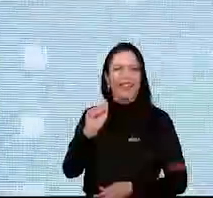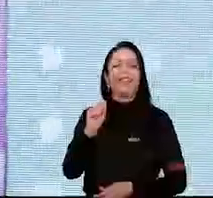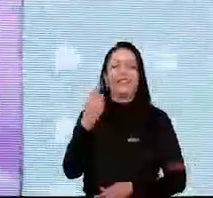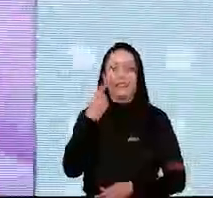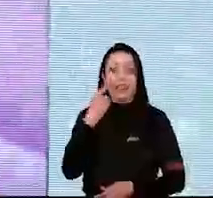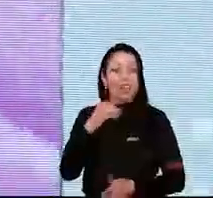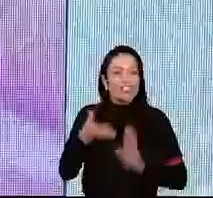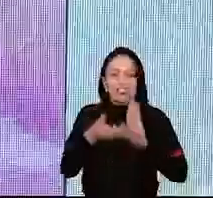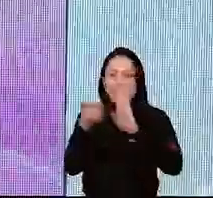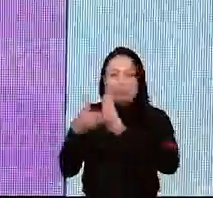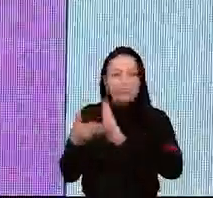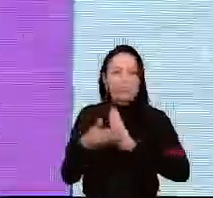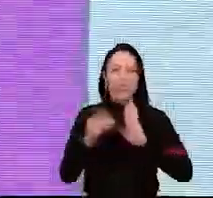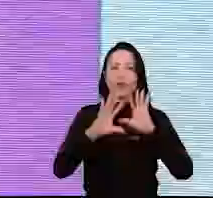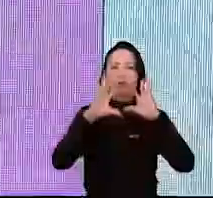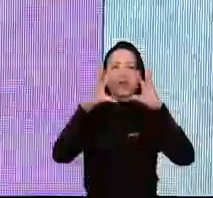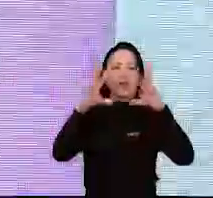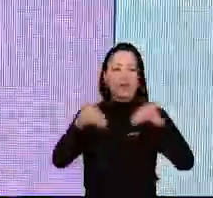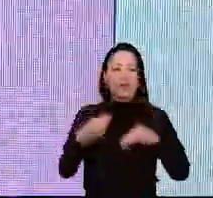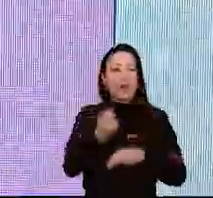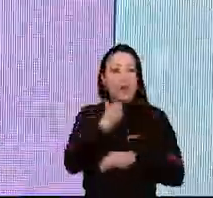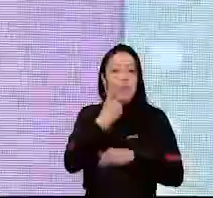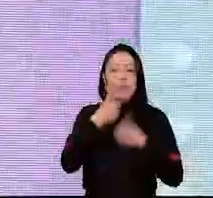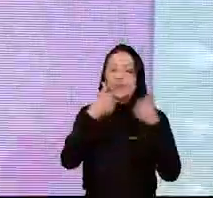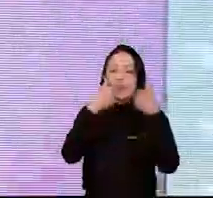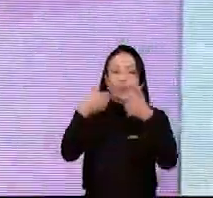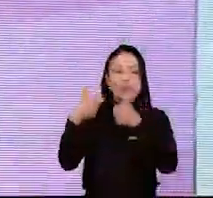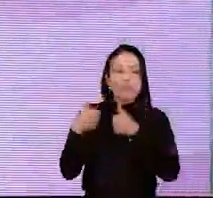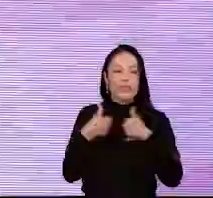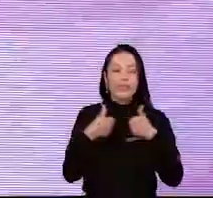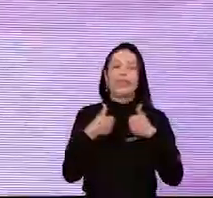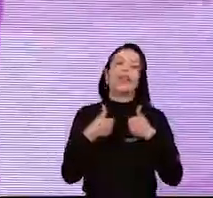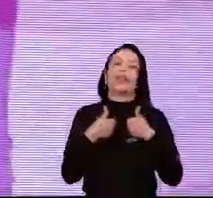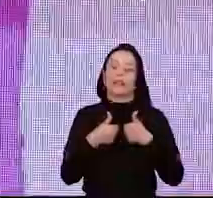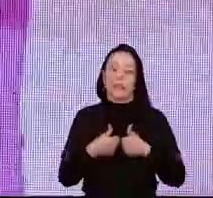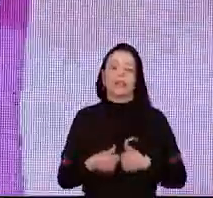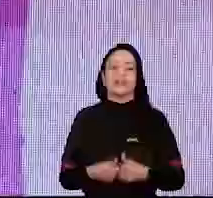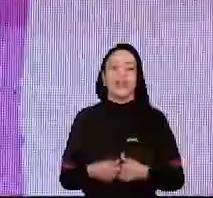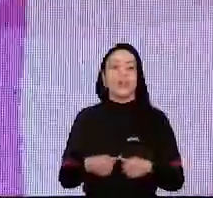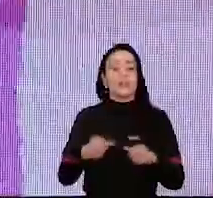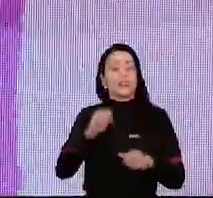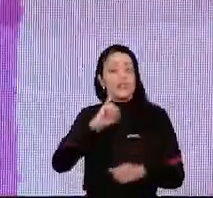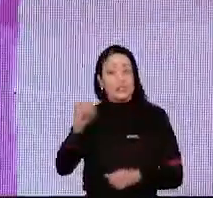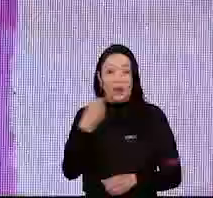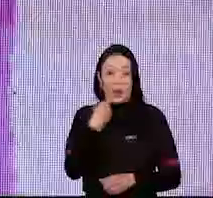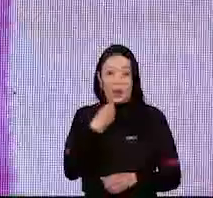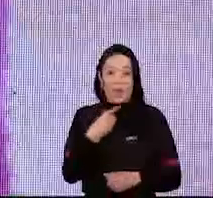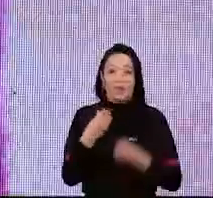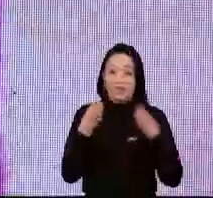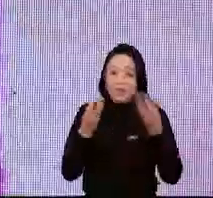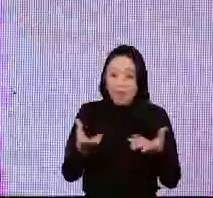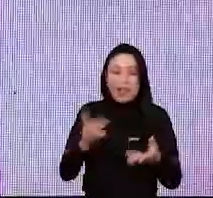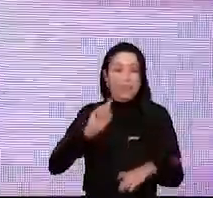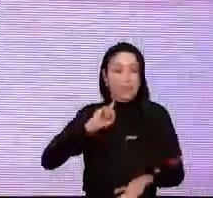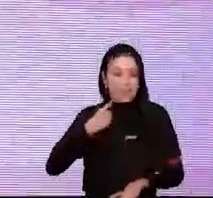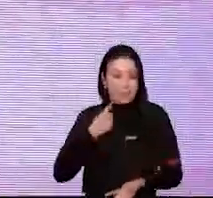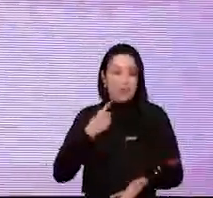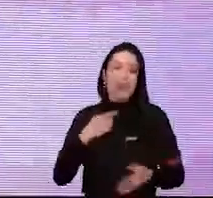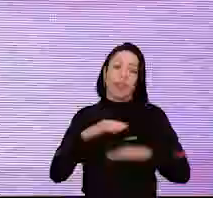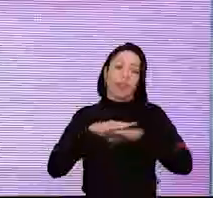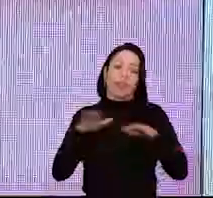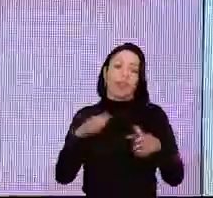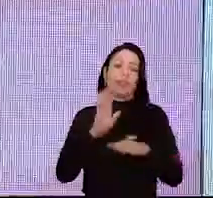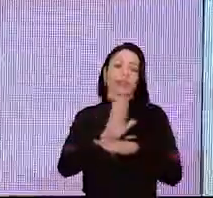que tem dentro dessa orelha para que a medicação faça efeito e não seja inativada, né? Muitas vezes acontece a inativação, faz com que